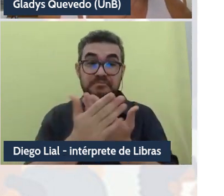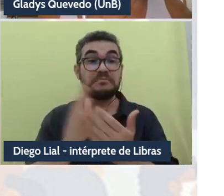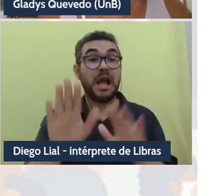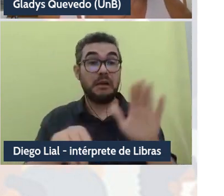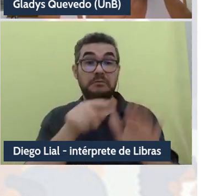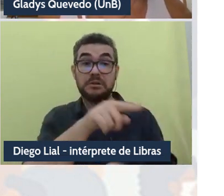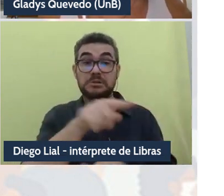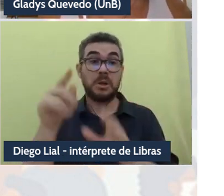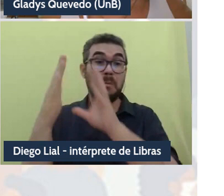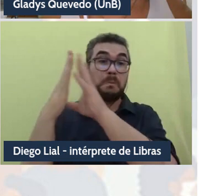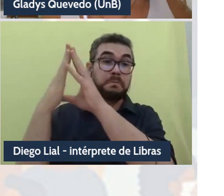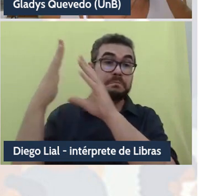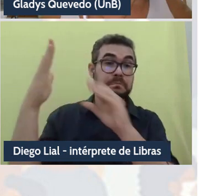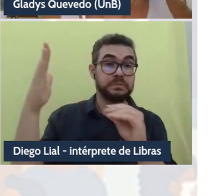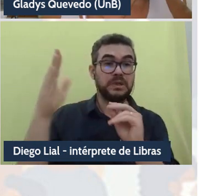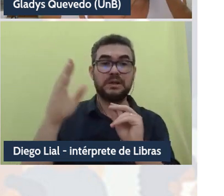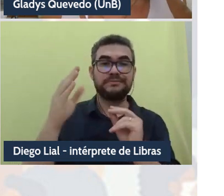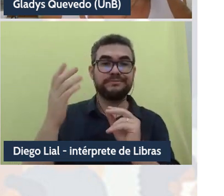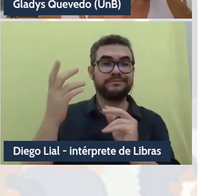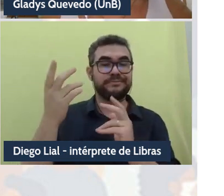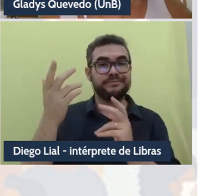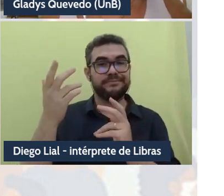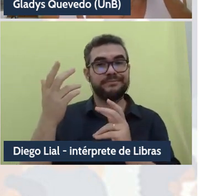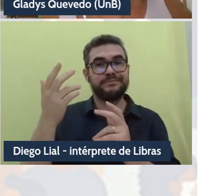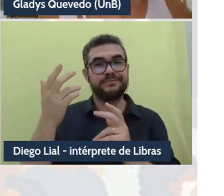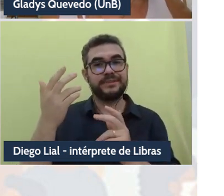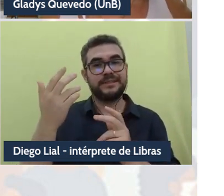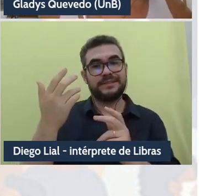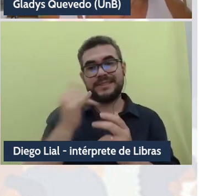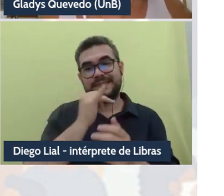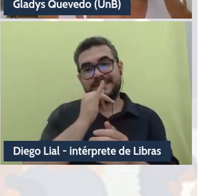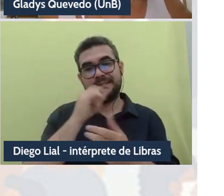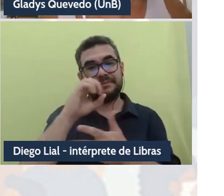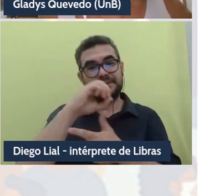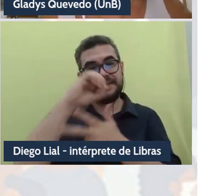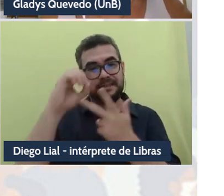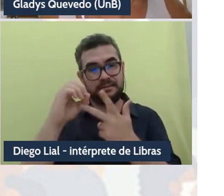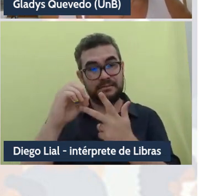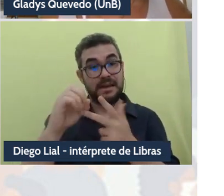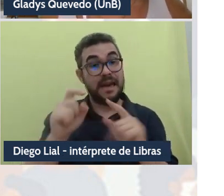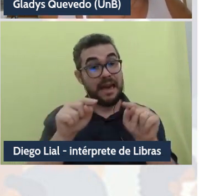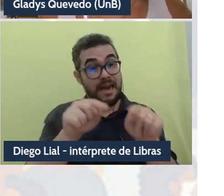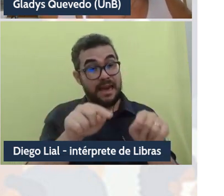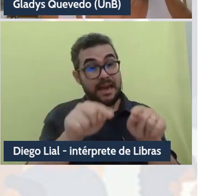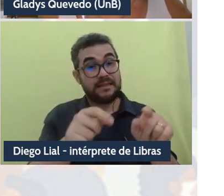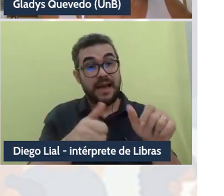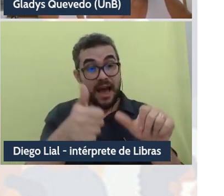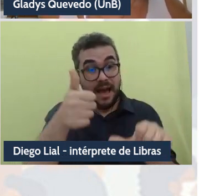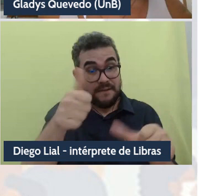né, como no Enem, e usando a avaliação com impactos negativos